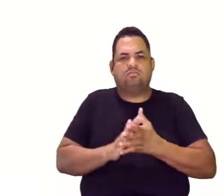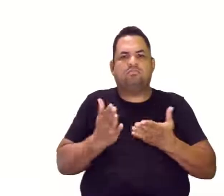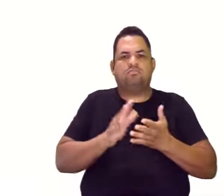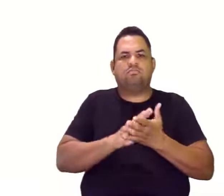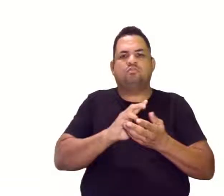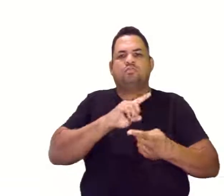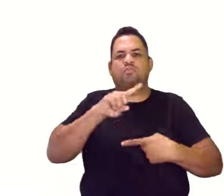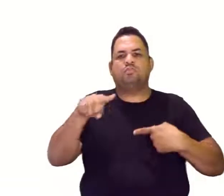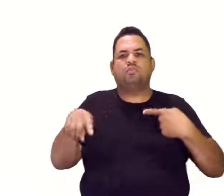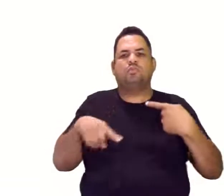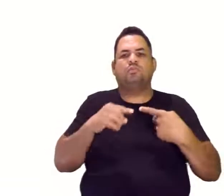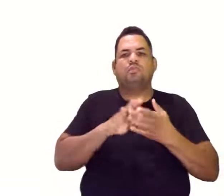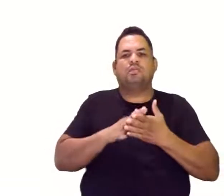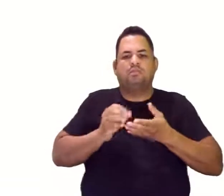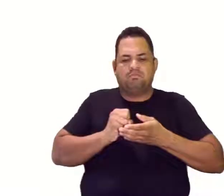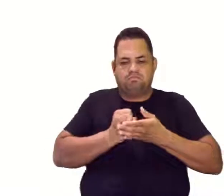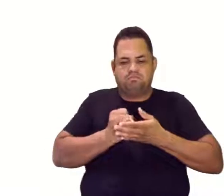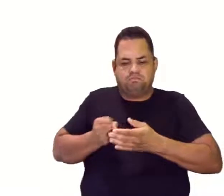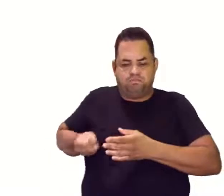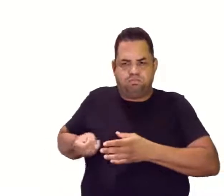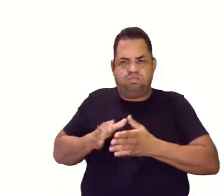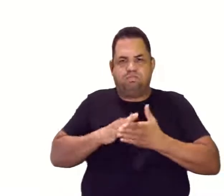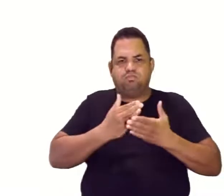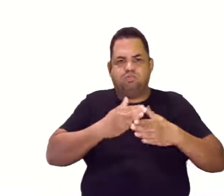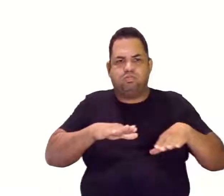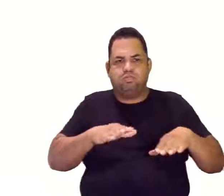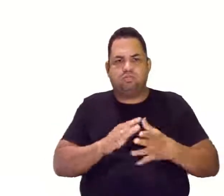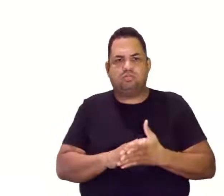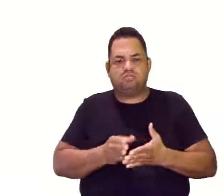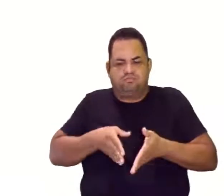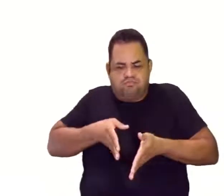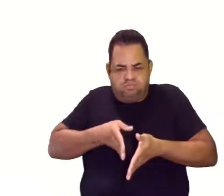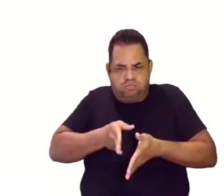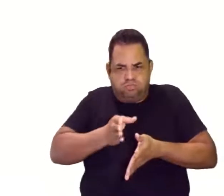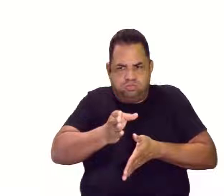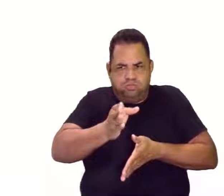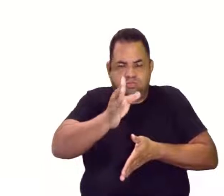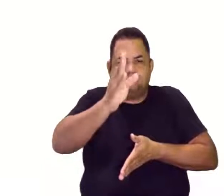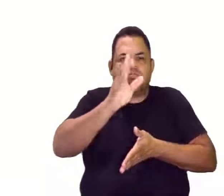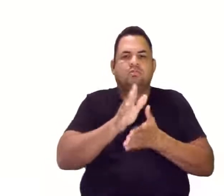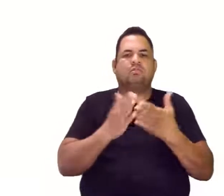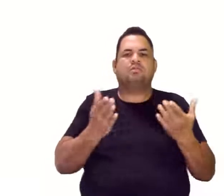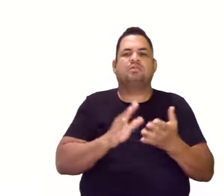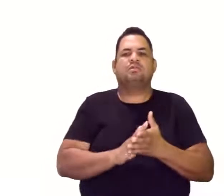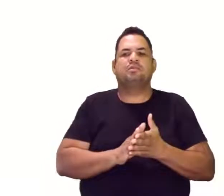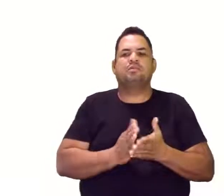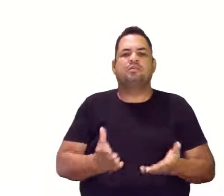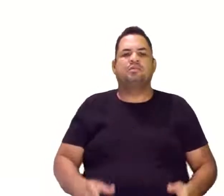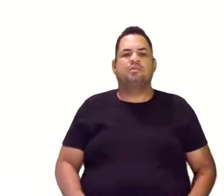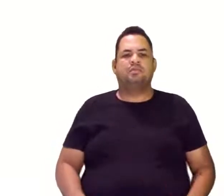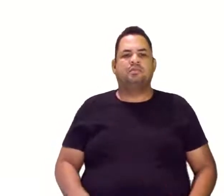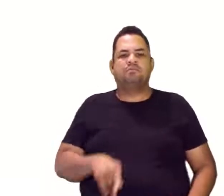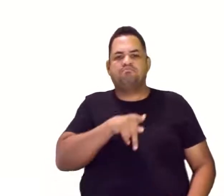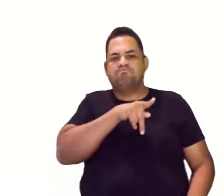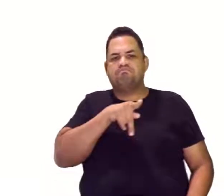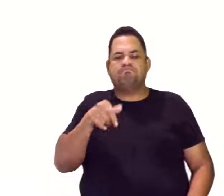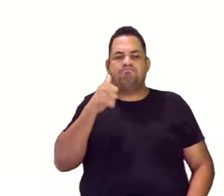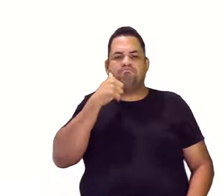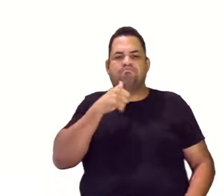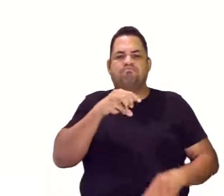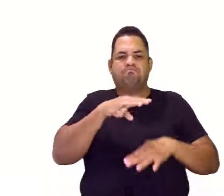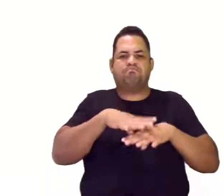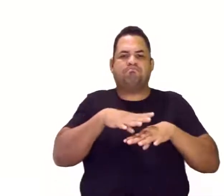cujo objetivo é derrubar com uma bola uma série de pinos alinhados em uma pista. A professora